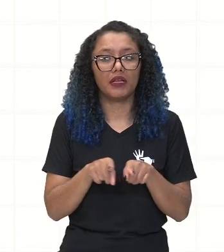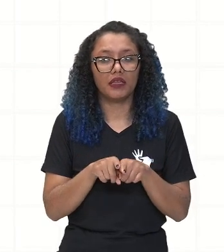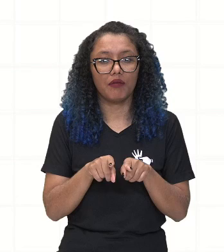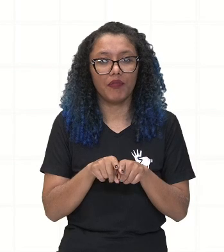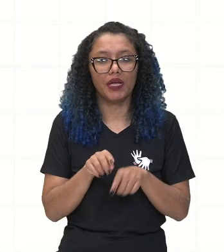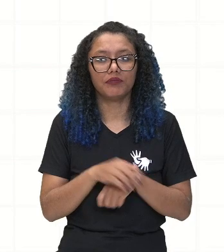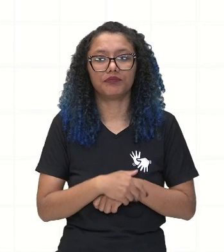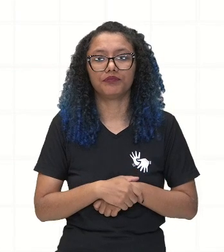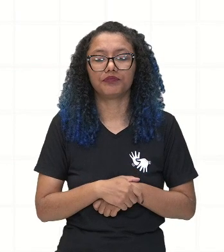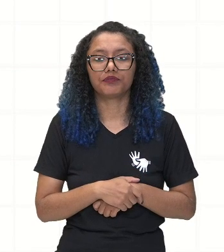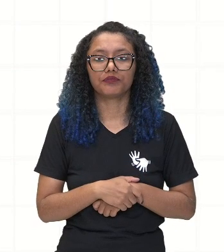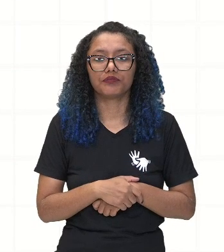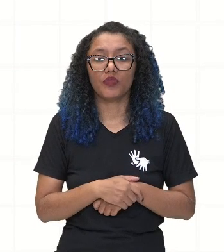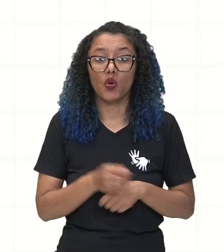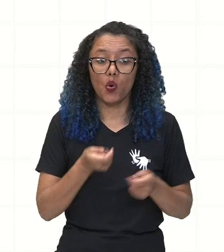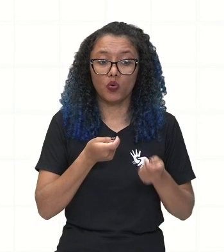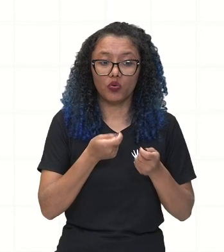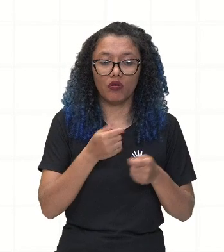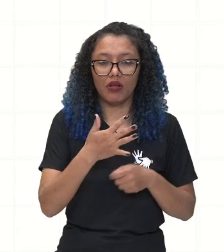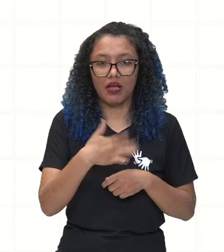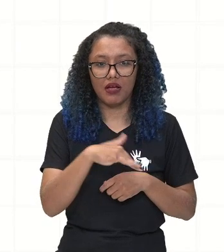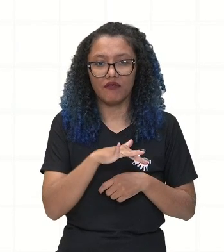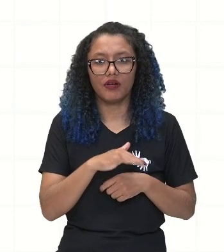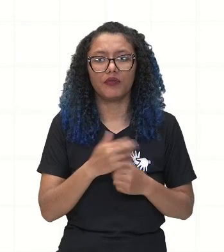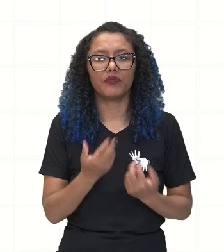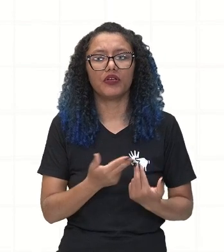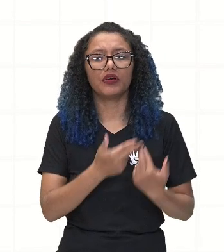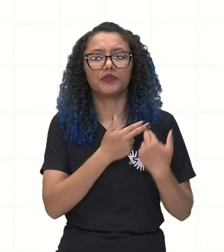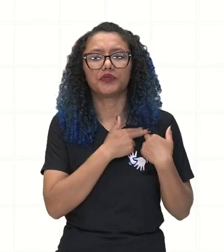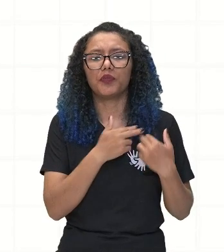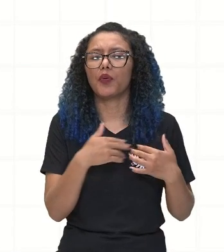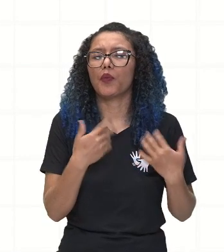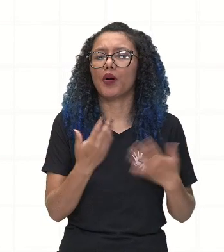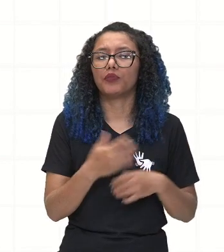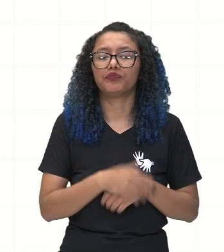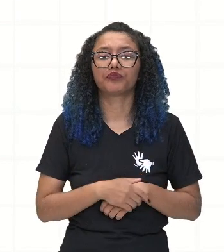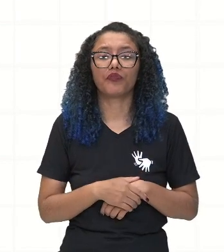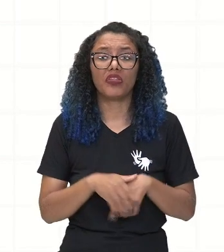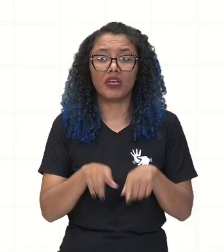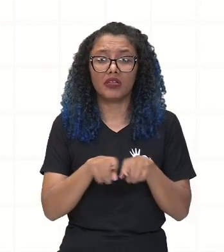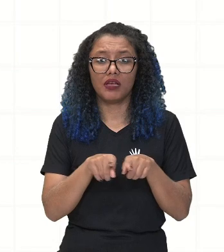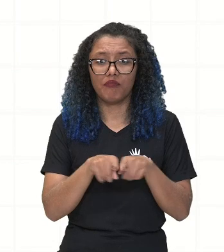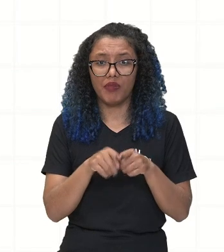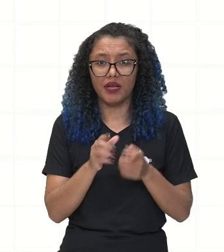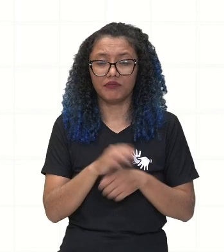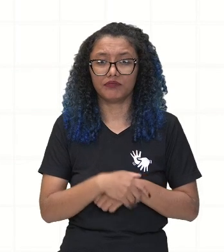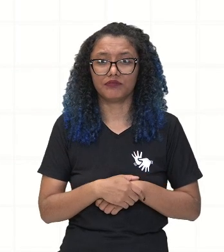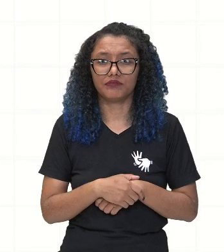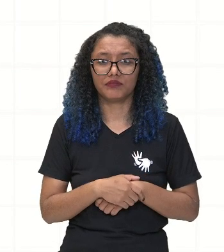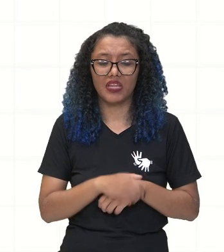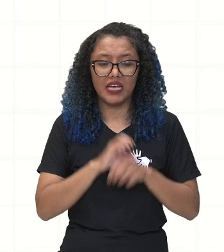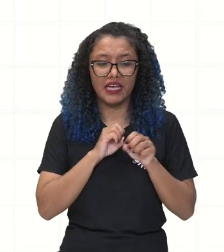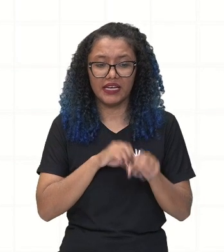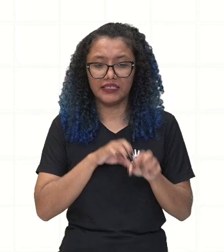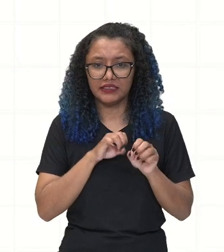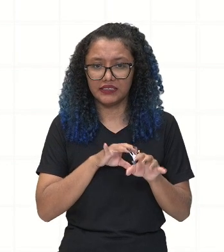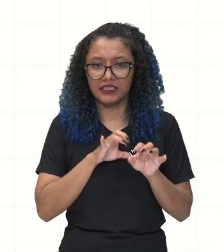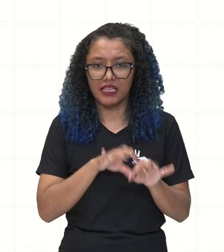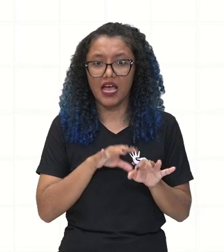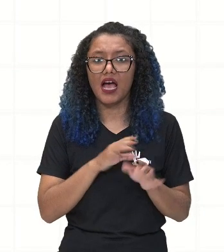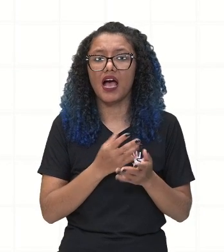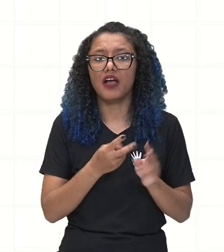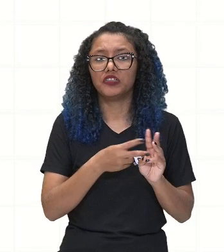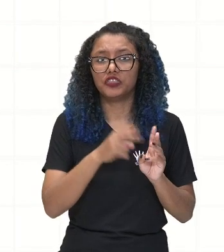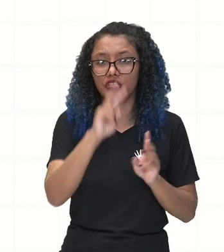quê, professora? Conversão indígena ao cristianismo. Lembrem que os jesuítas são religiosos, aquelas pessoas que faziam parte